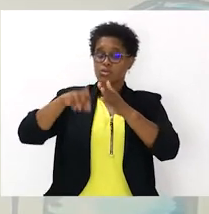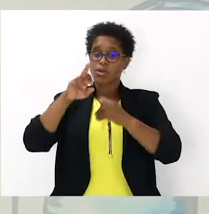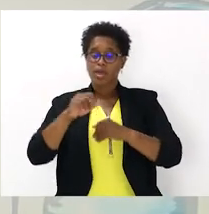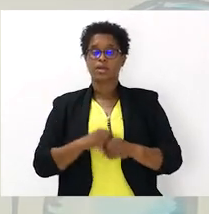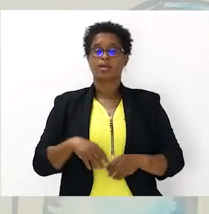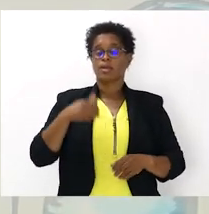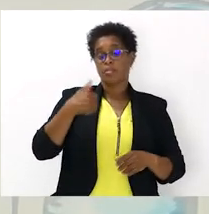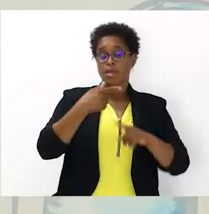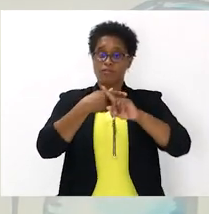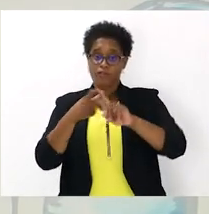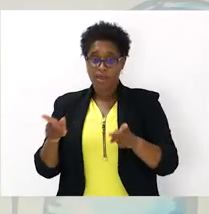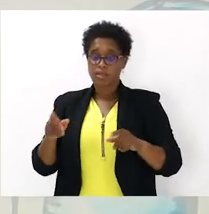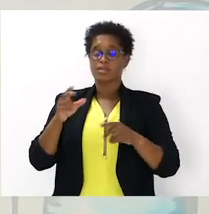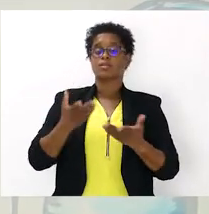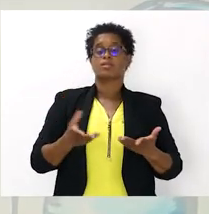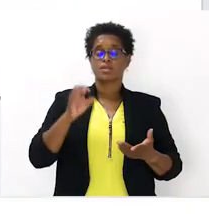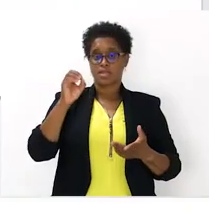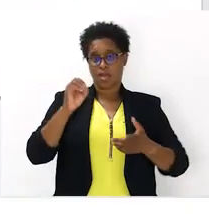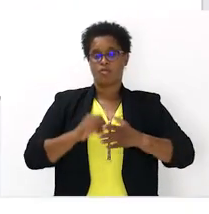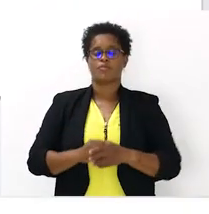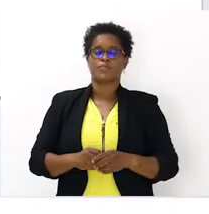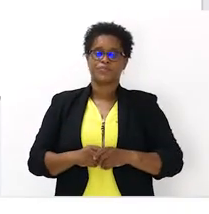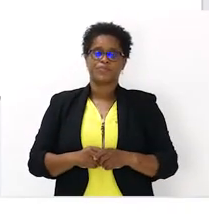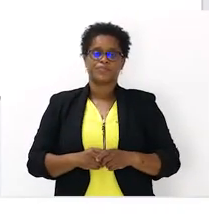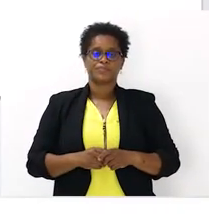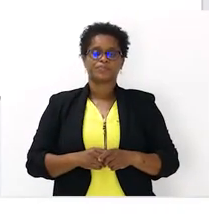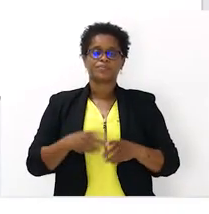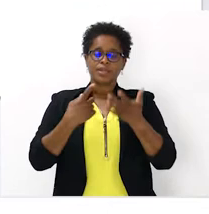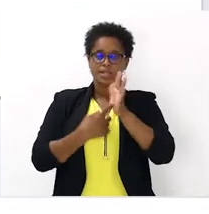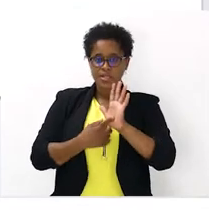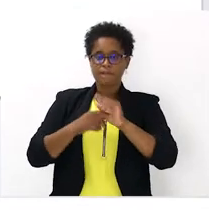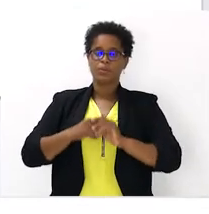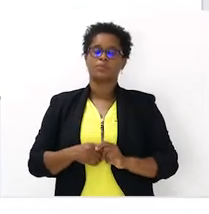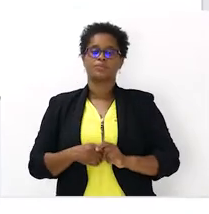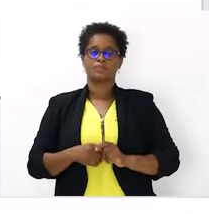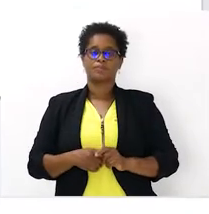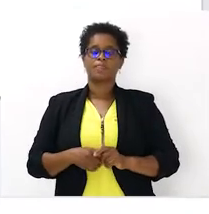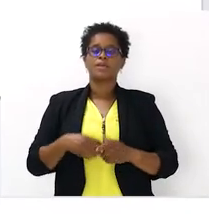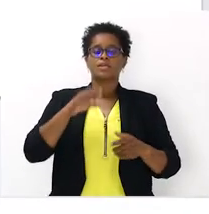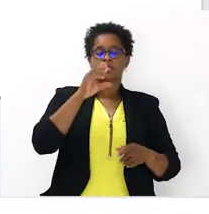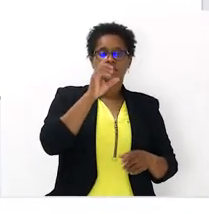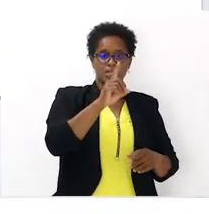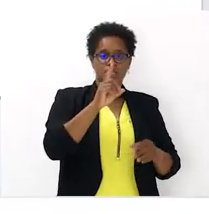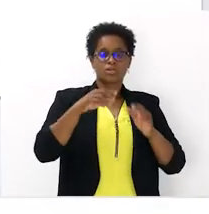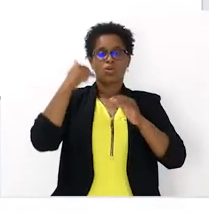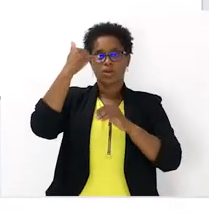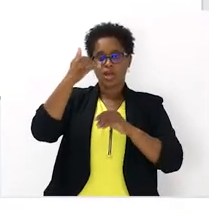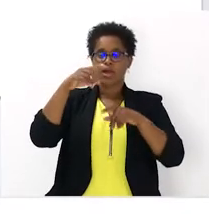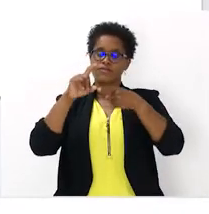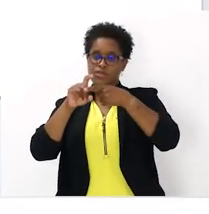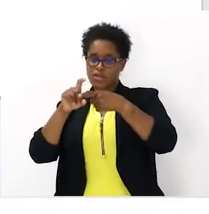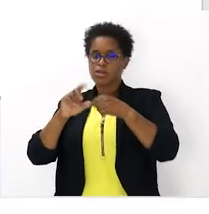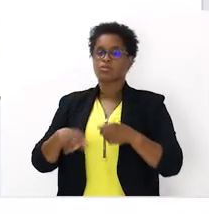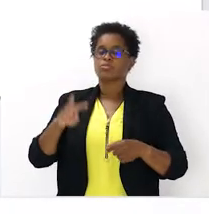B diferente de zero. Exemplo, 6 ao quadrado a